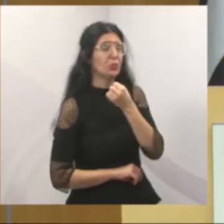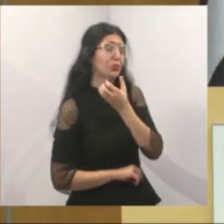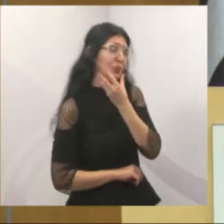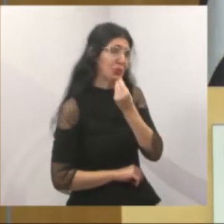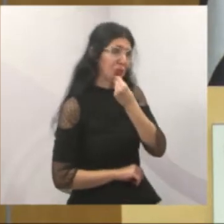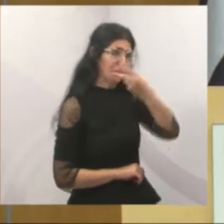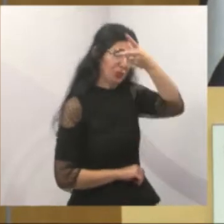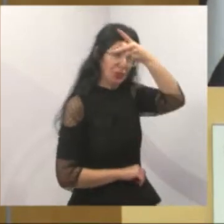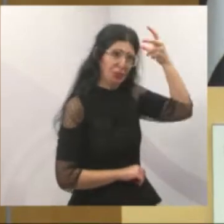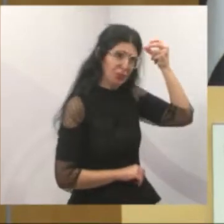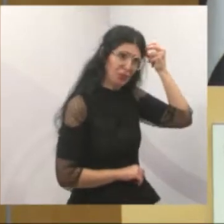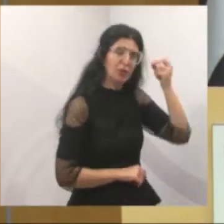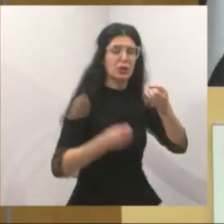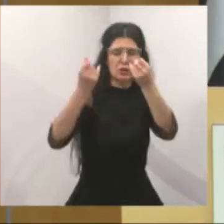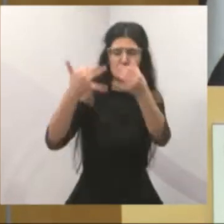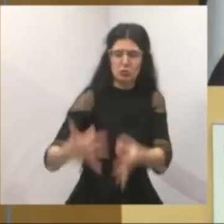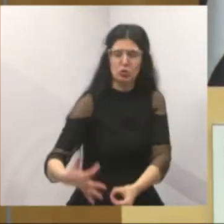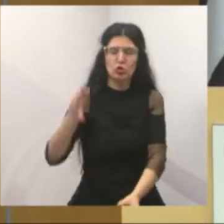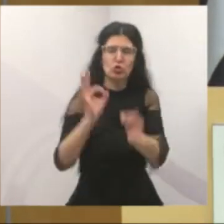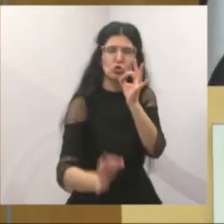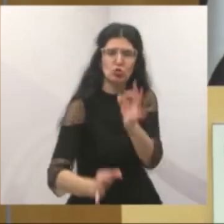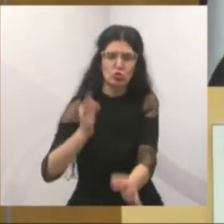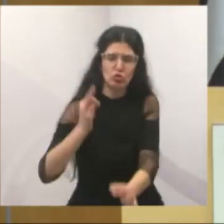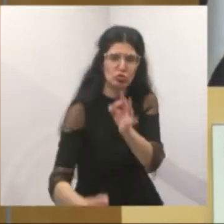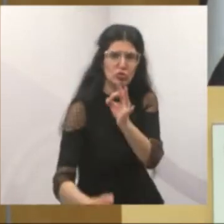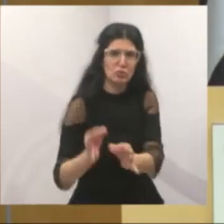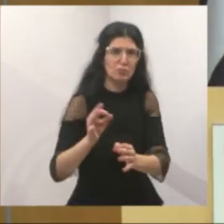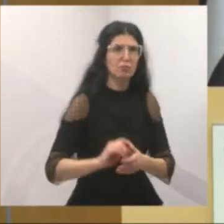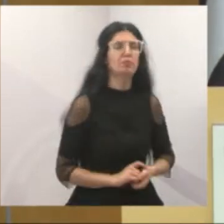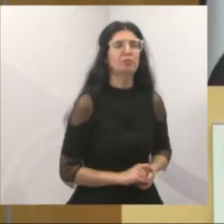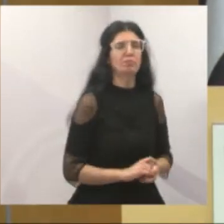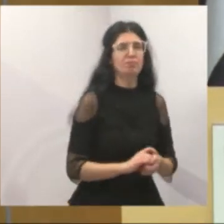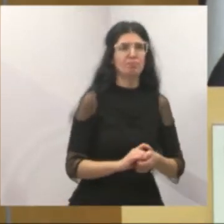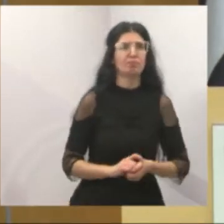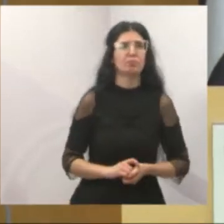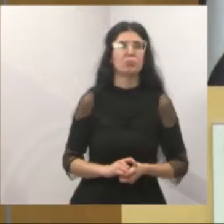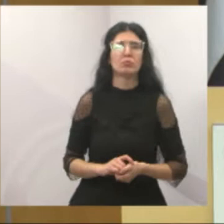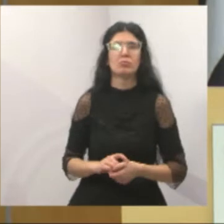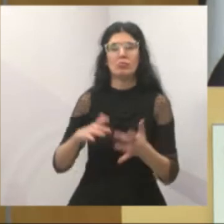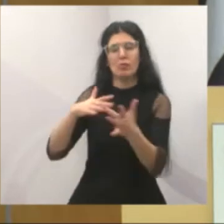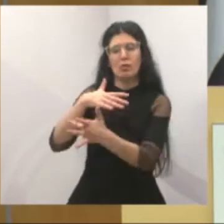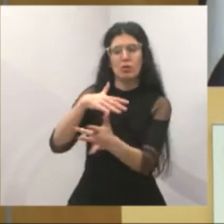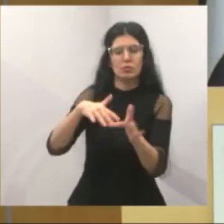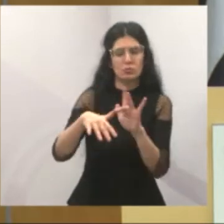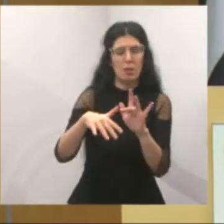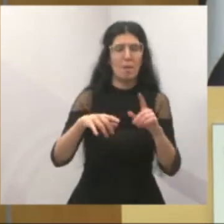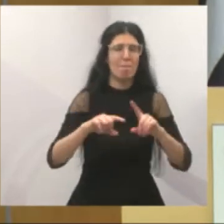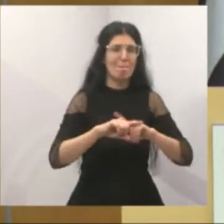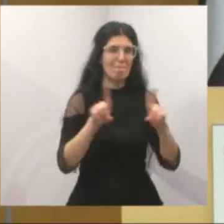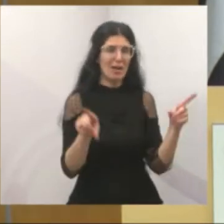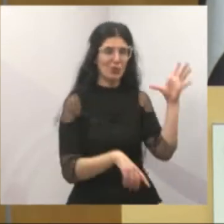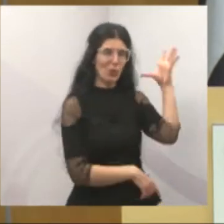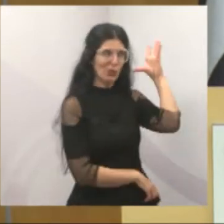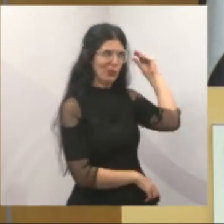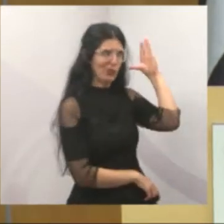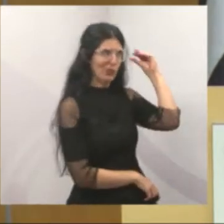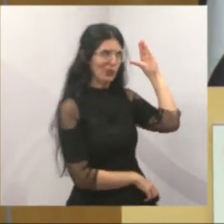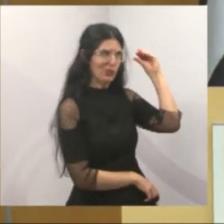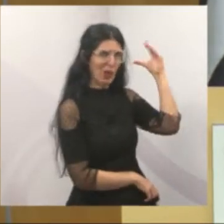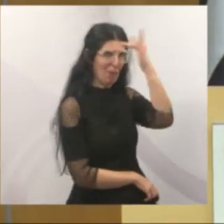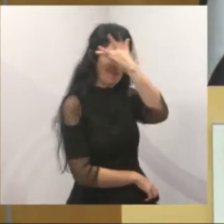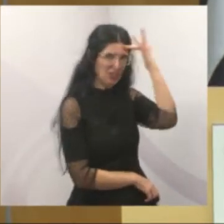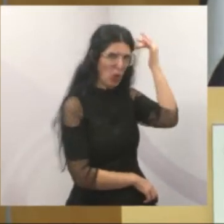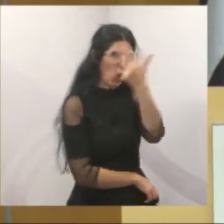uma explicação jurídica em sua rede social, mas não convenceu. Ele deu